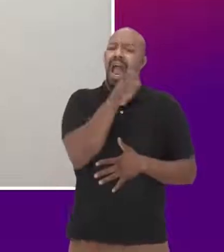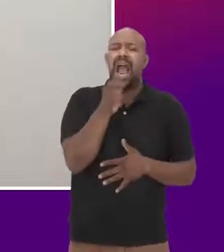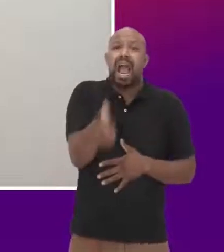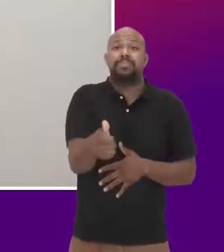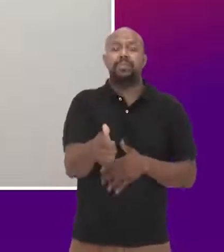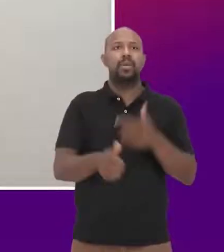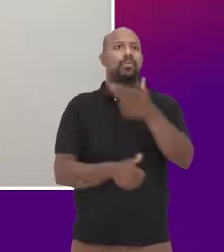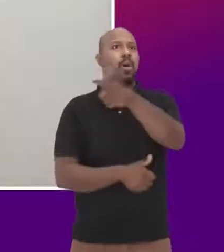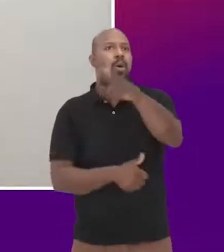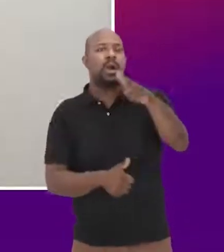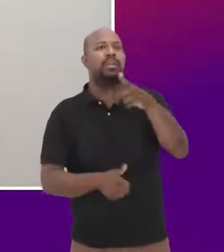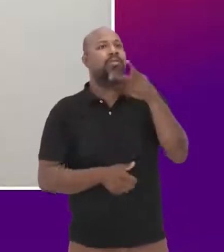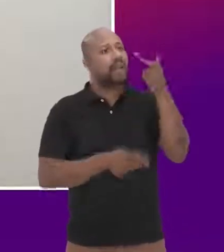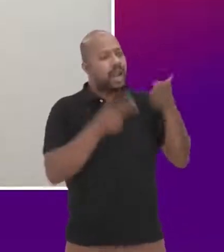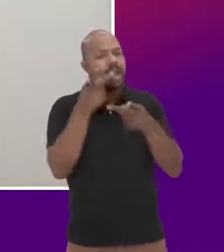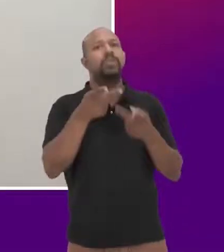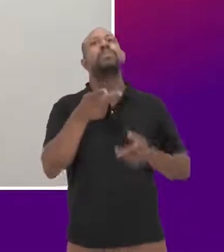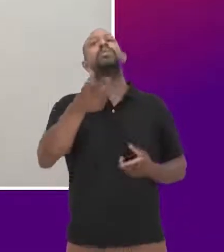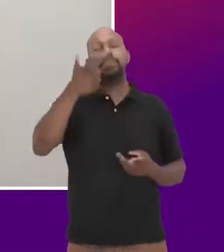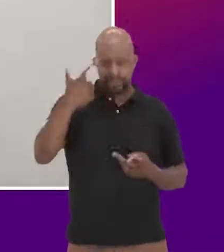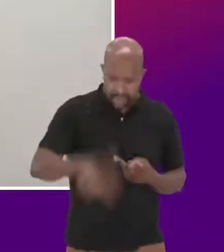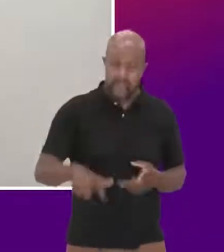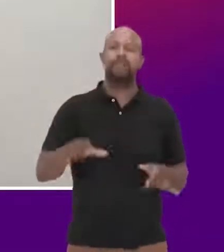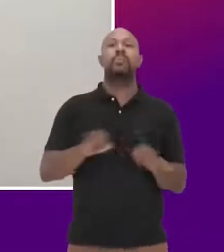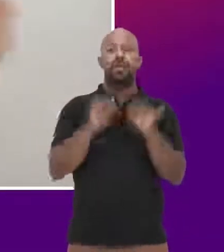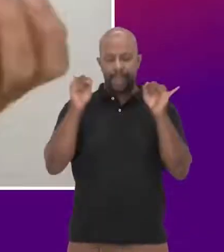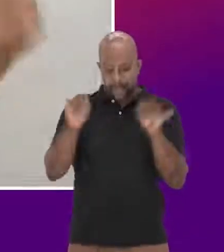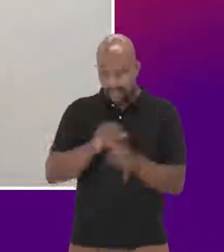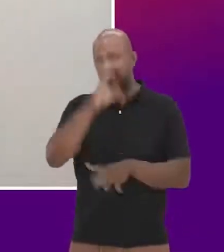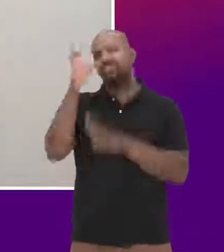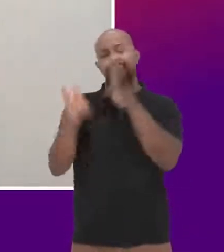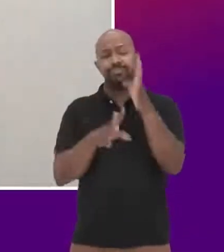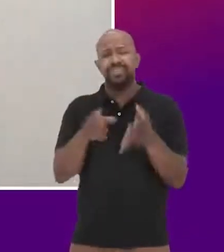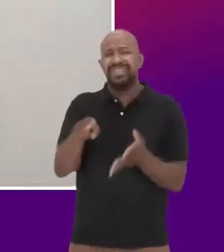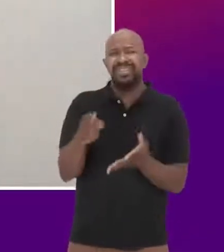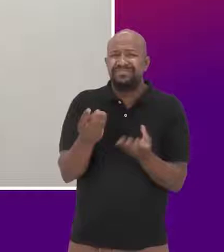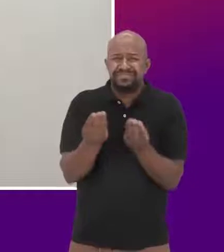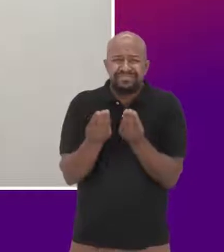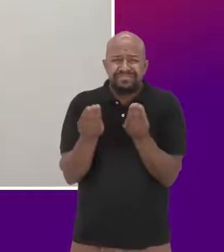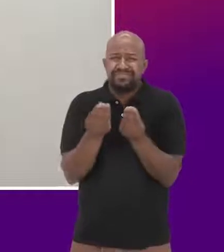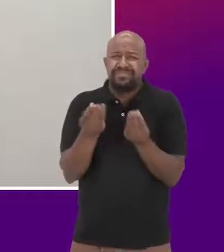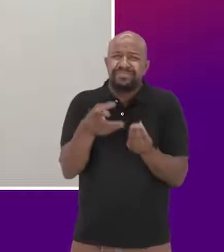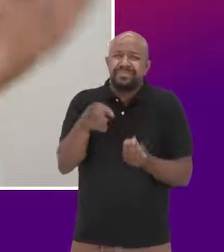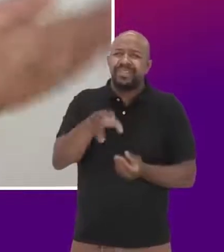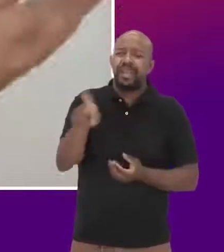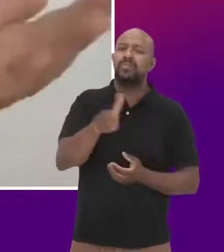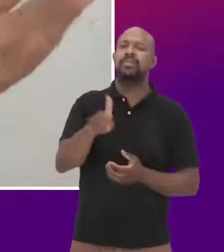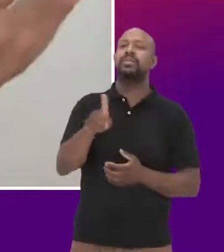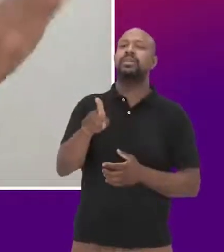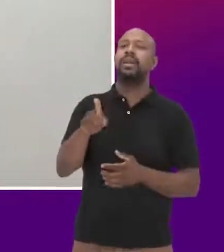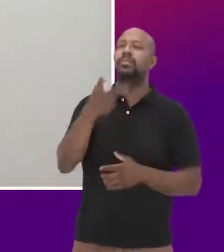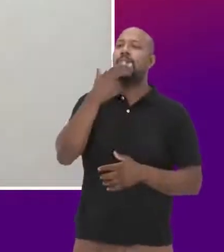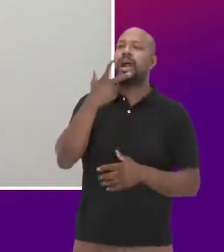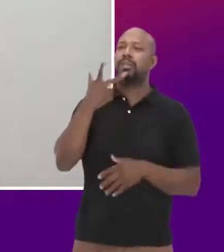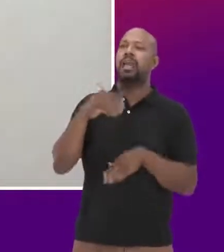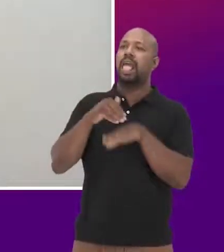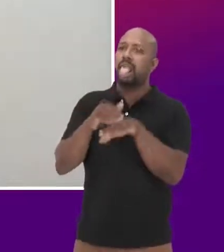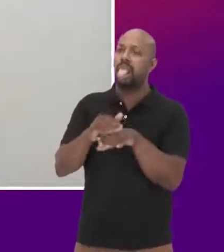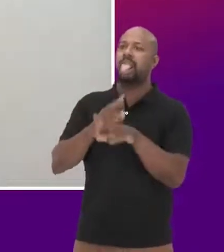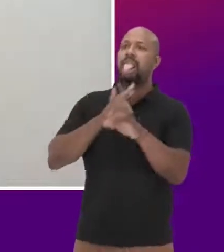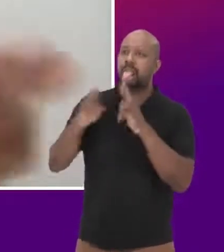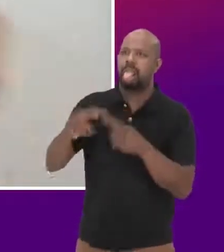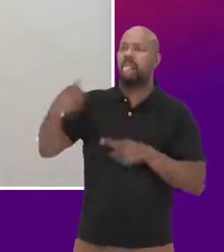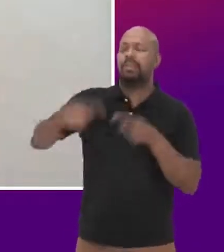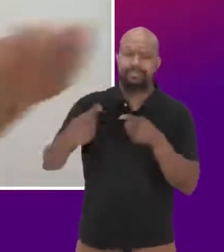rapidamente por outras dizendo novas bobagens. Então não convém você realimentar. Vou